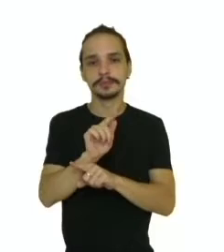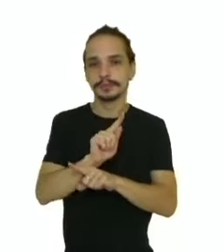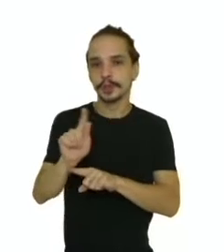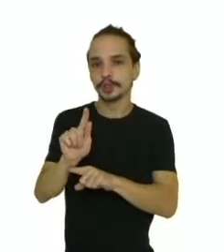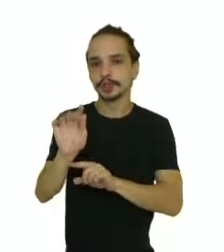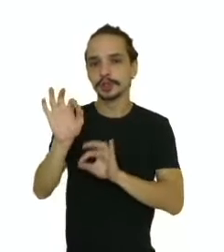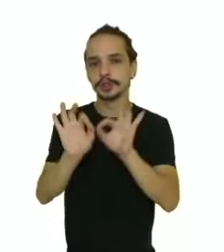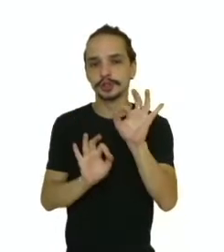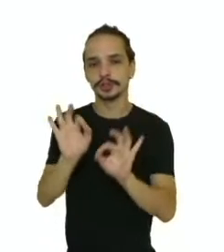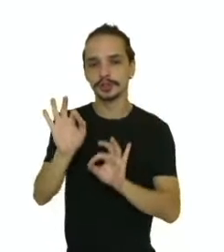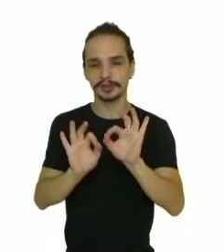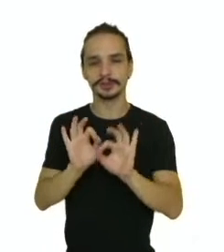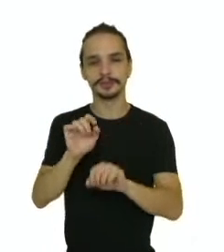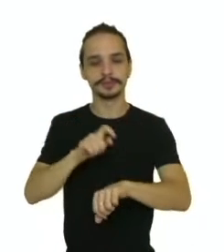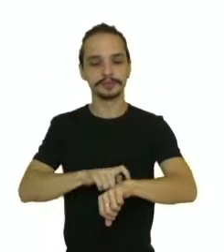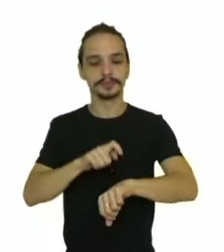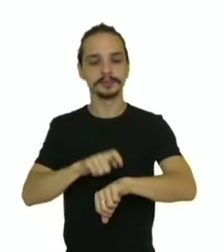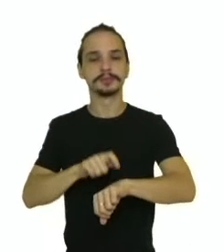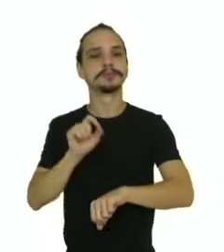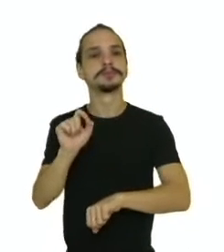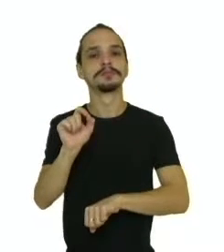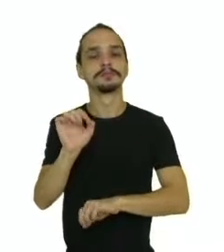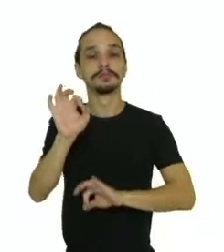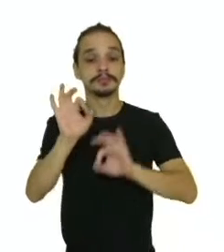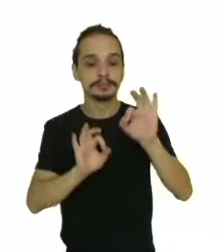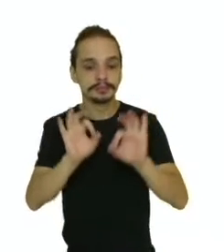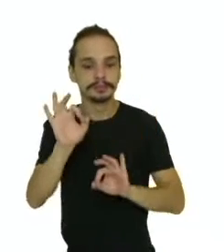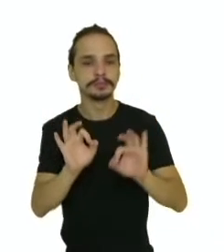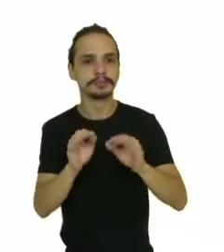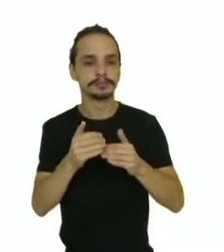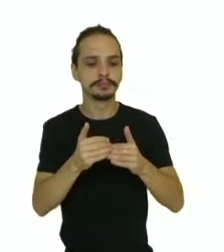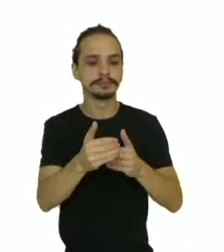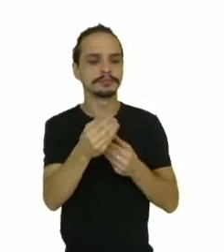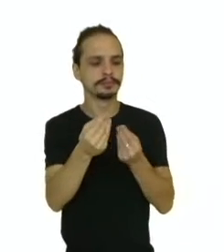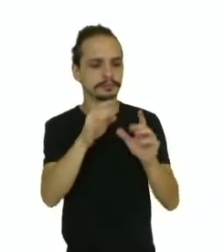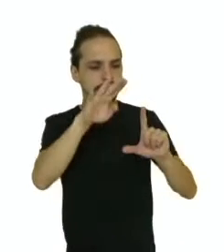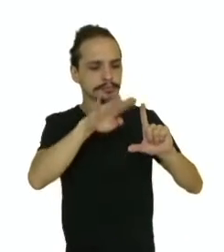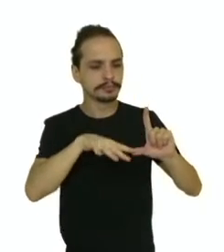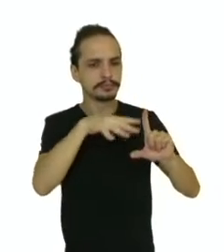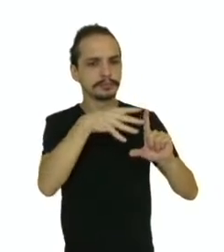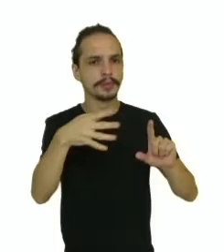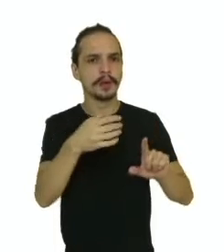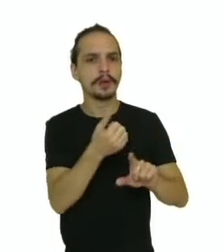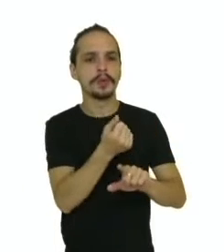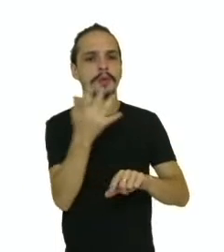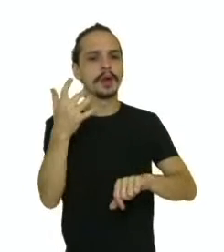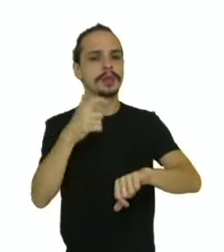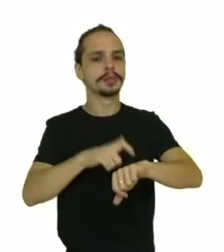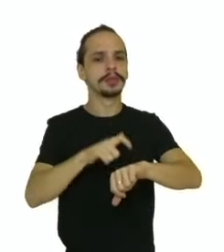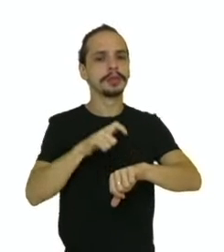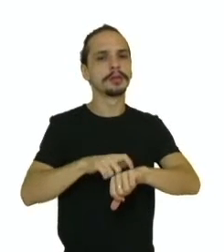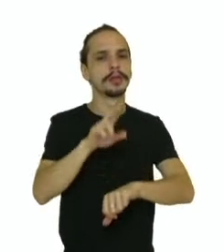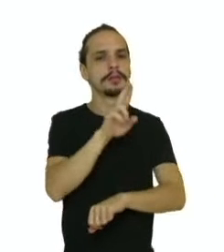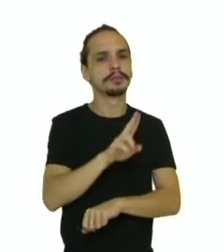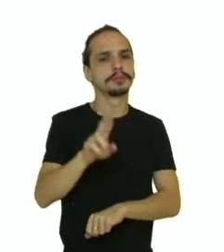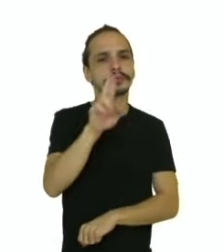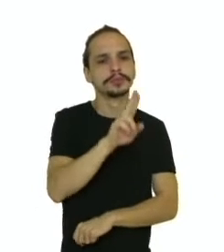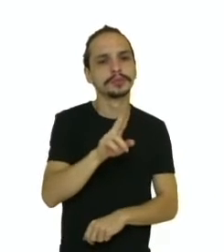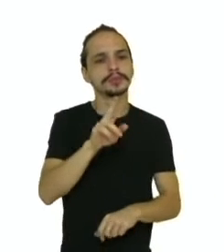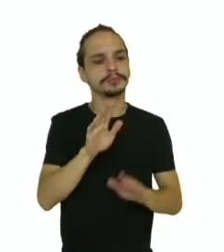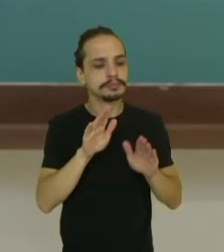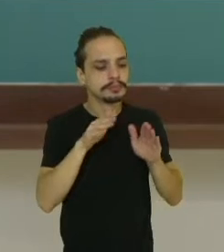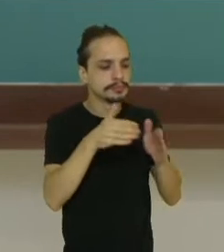ele é o processo de organizar de planejar né Quanto tempo né a gente vai gastar em uma